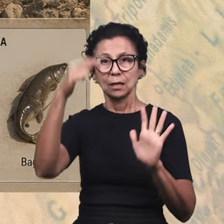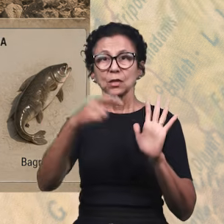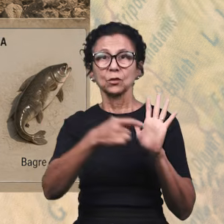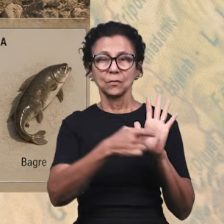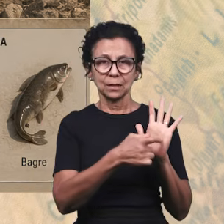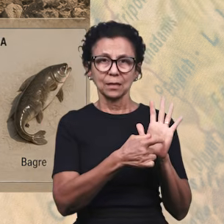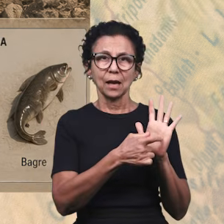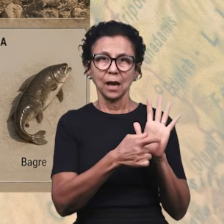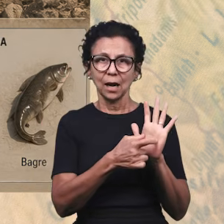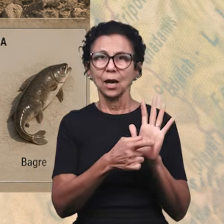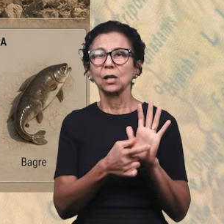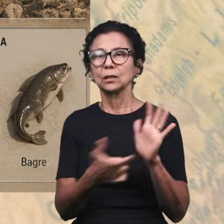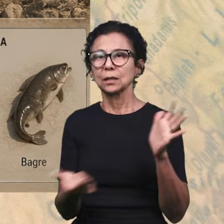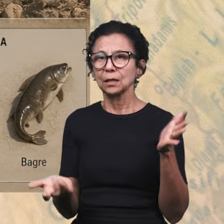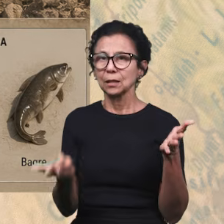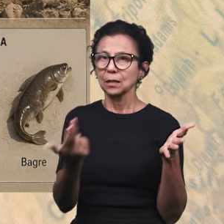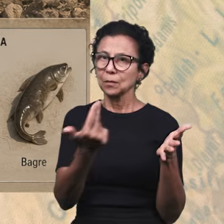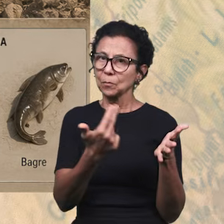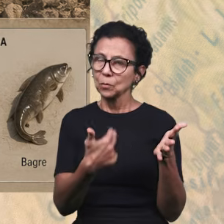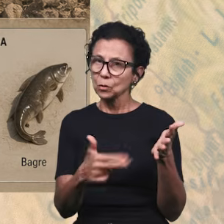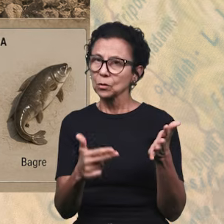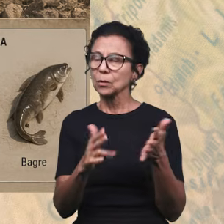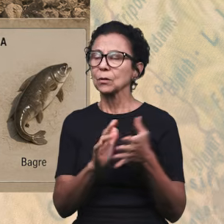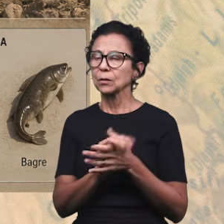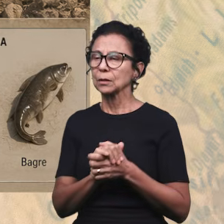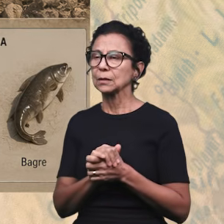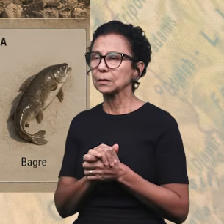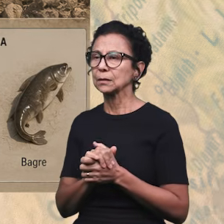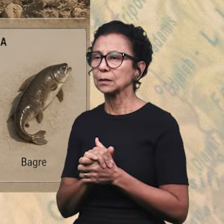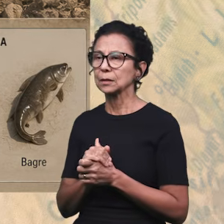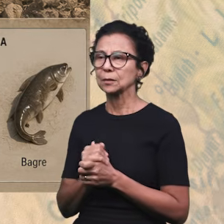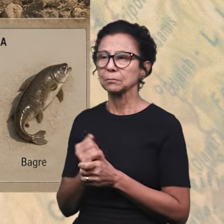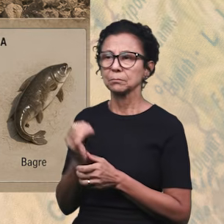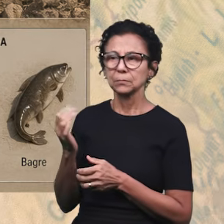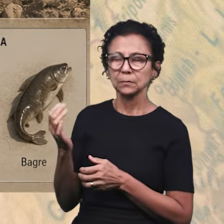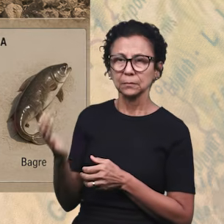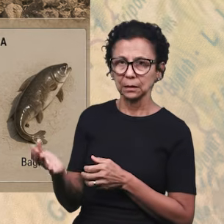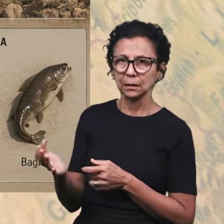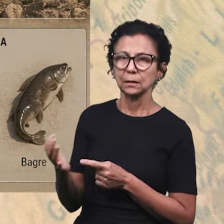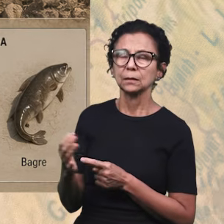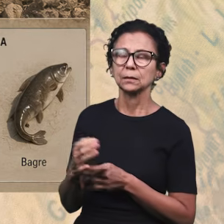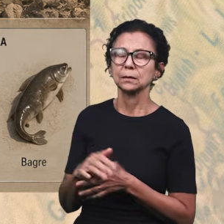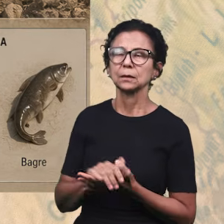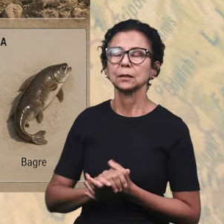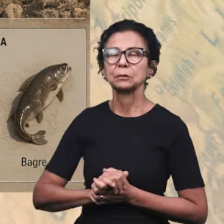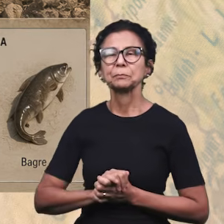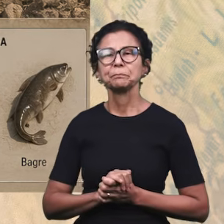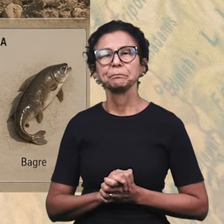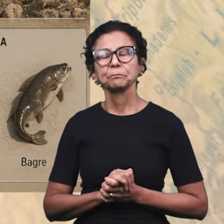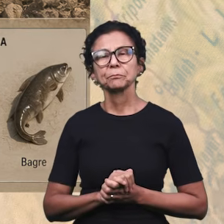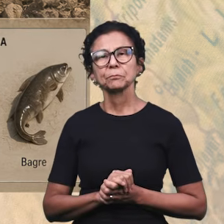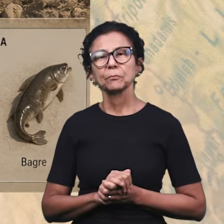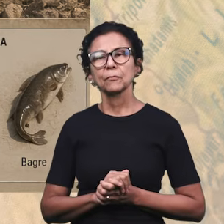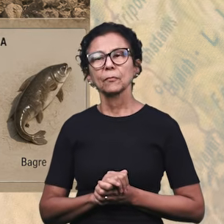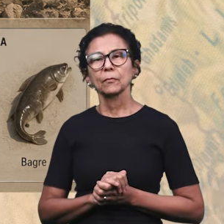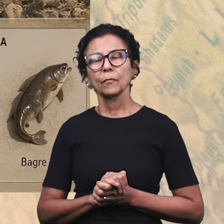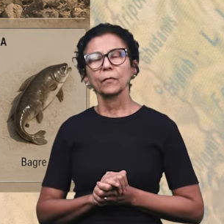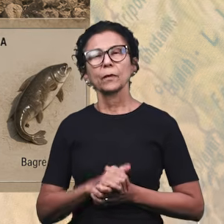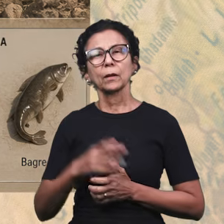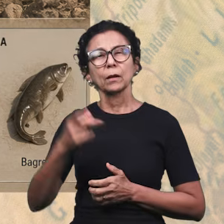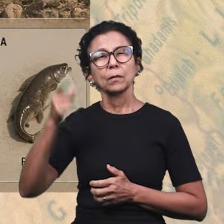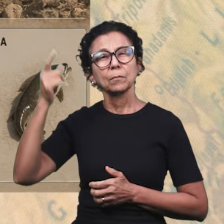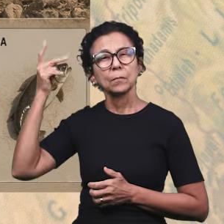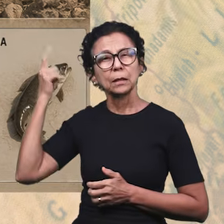dos pescadores dos tempos de Jesus, né? E vemos as redes. Eu fiz aqui